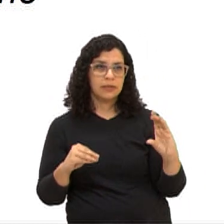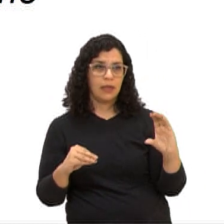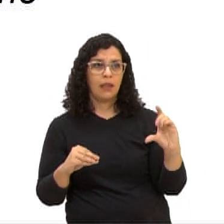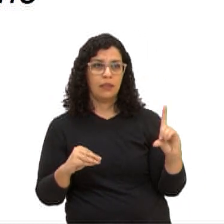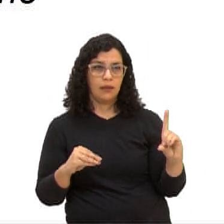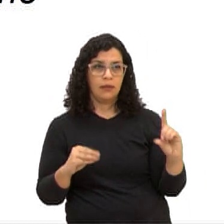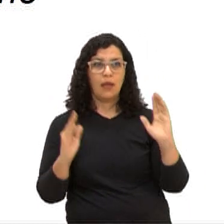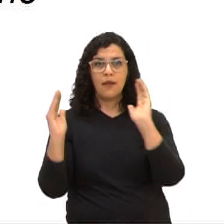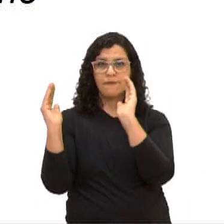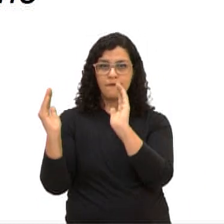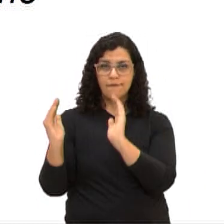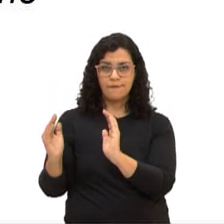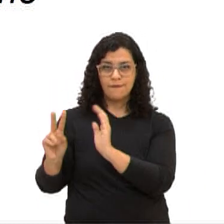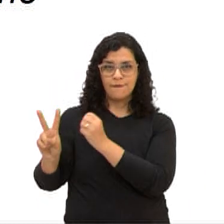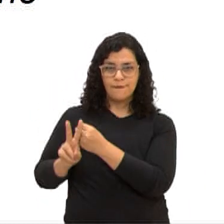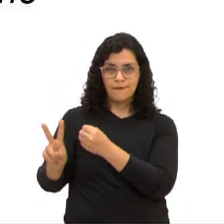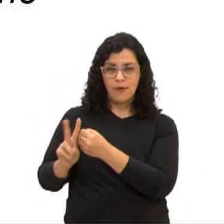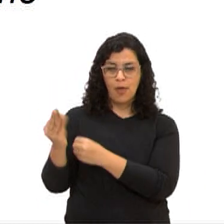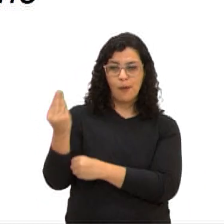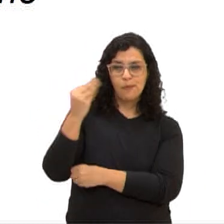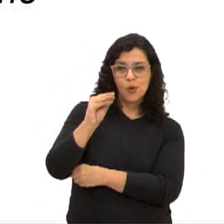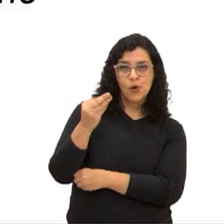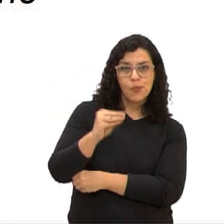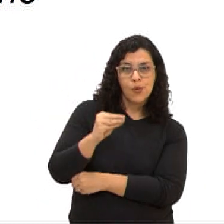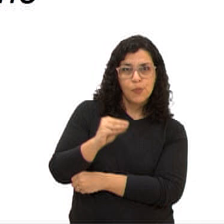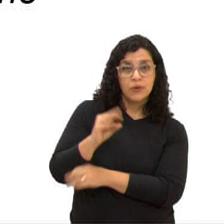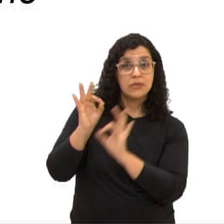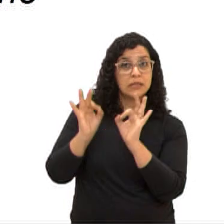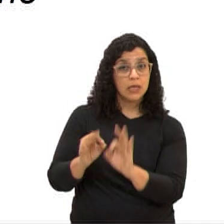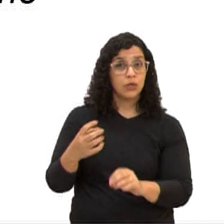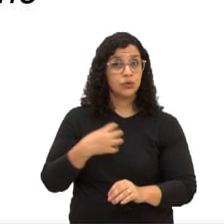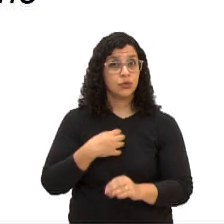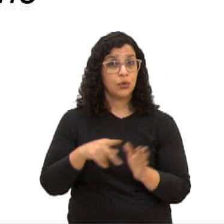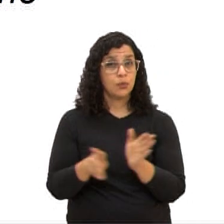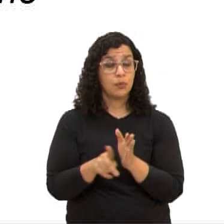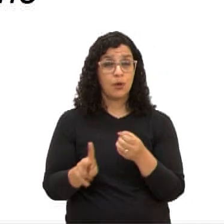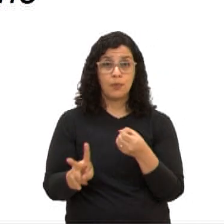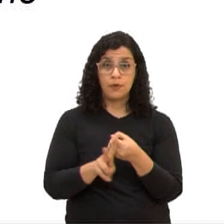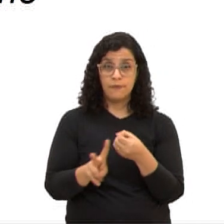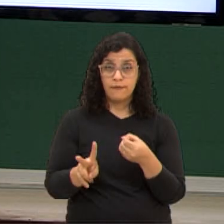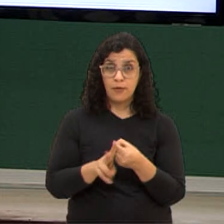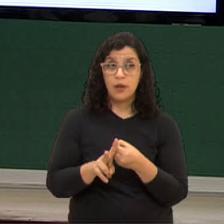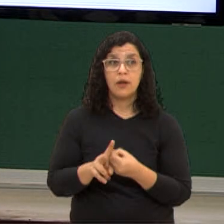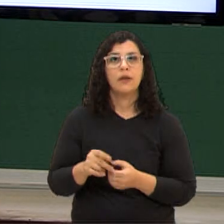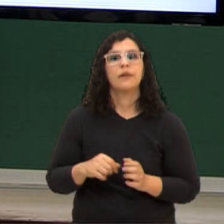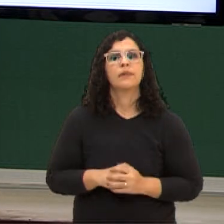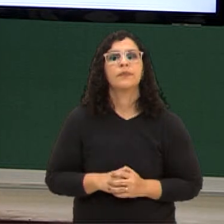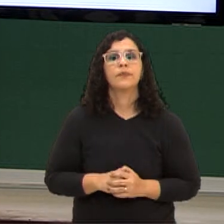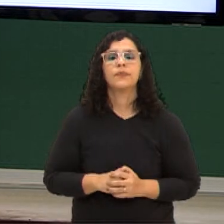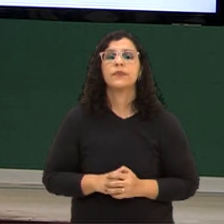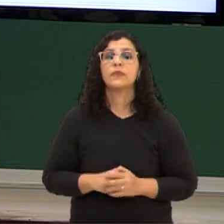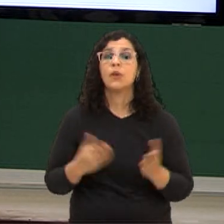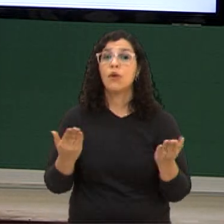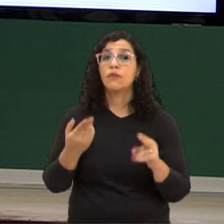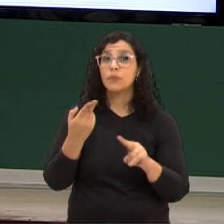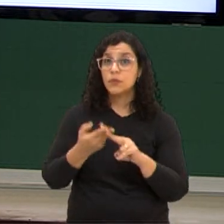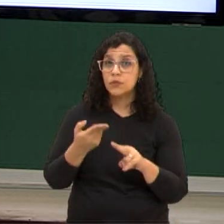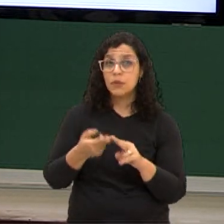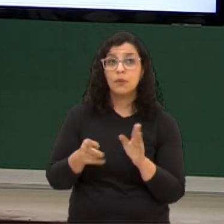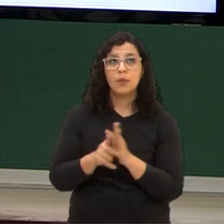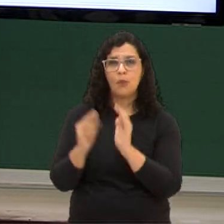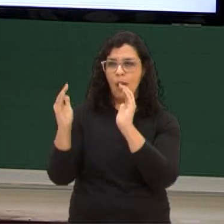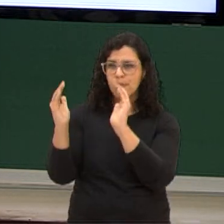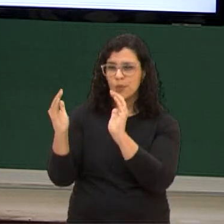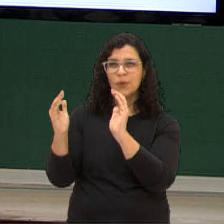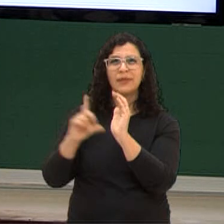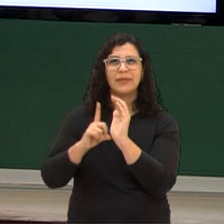entre parênteses e no presente de indicativo. Então, vocês vão completar as frases aqui abaixo, utilizando os verbos que